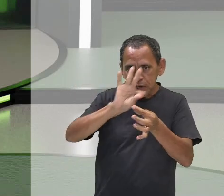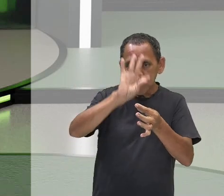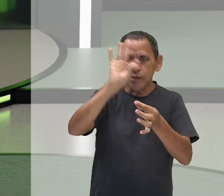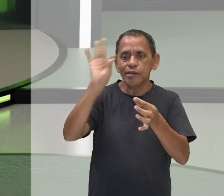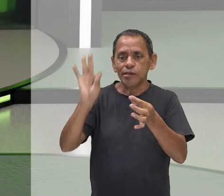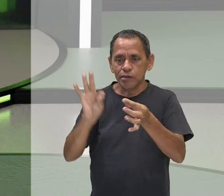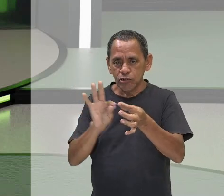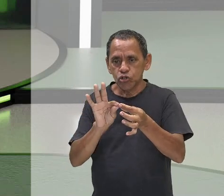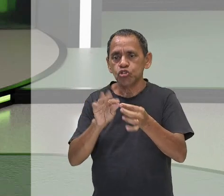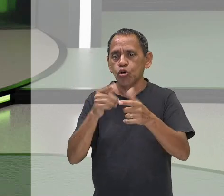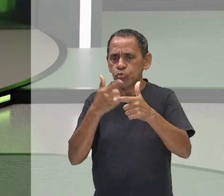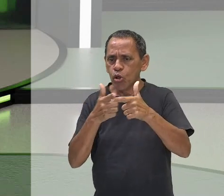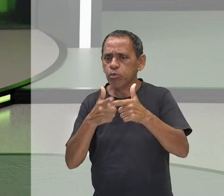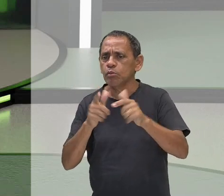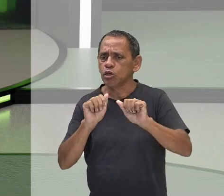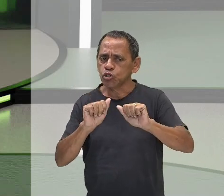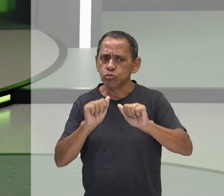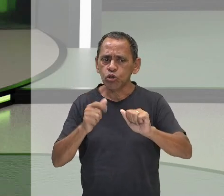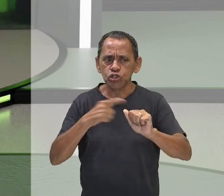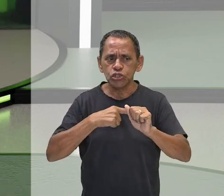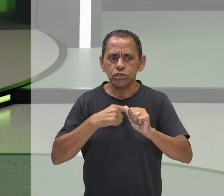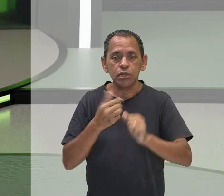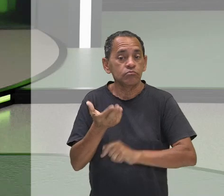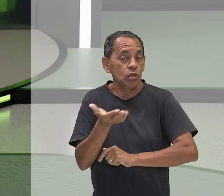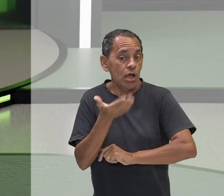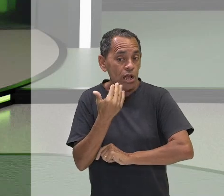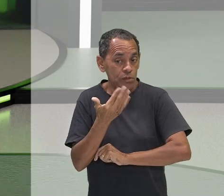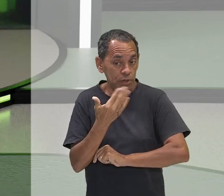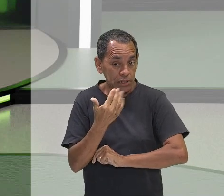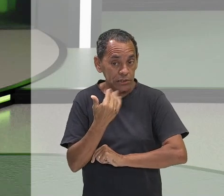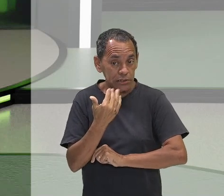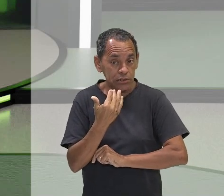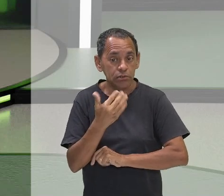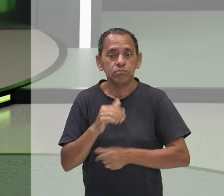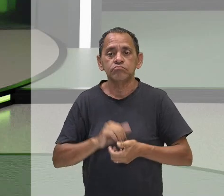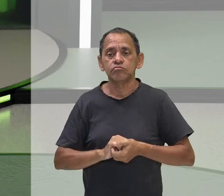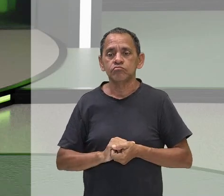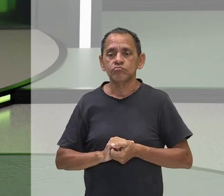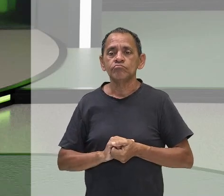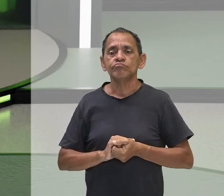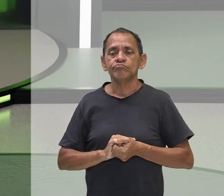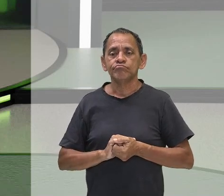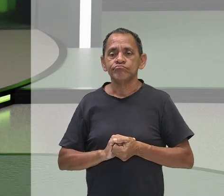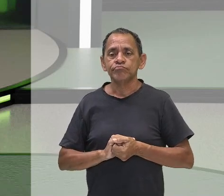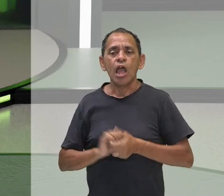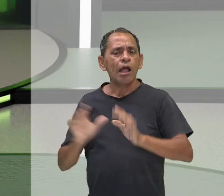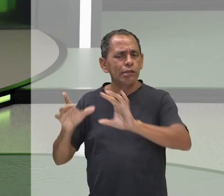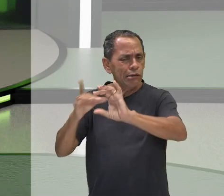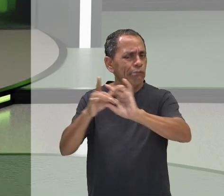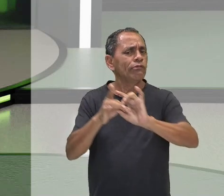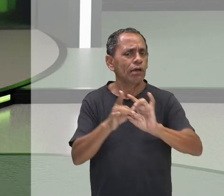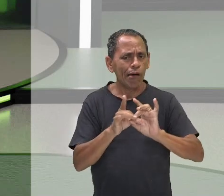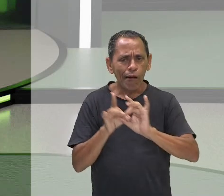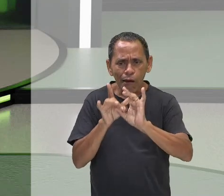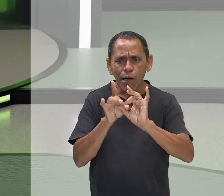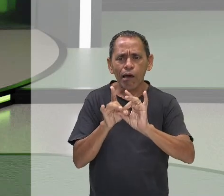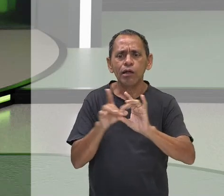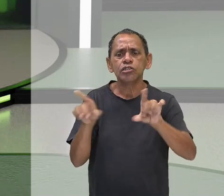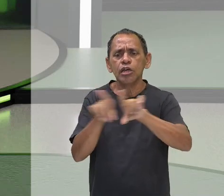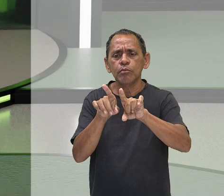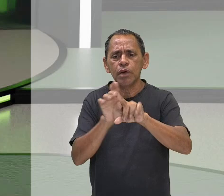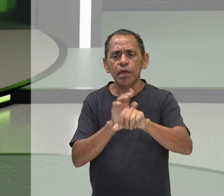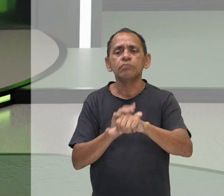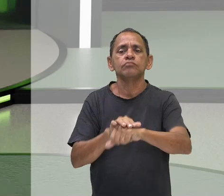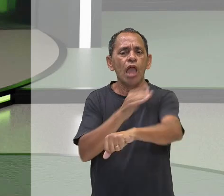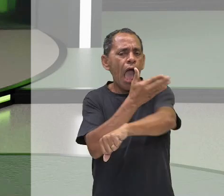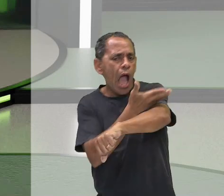afetado pela alimentação. Isso aí está ligado diretamente a hábitos, pela alimentação,